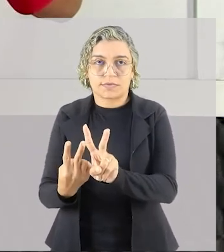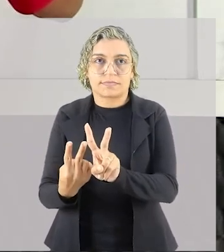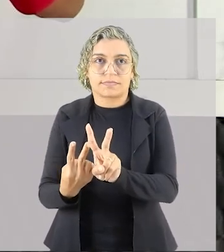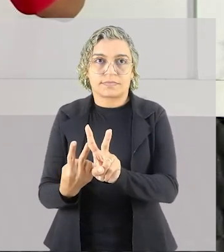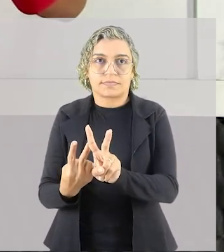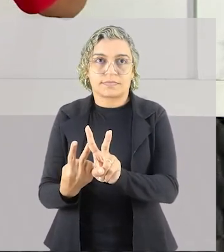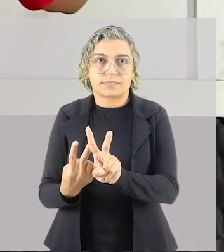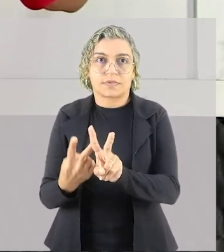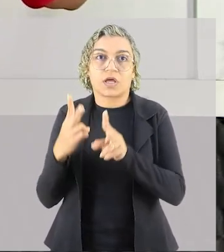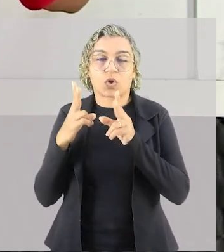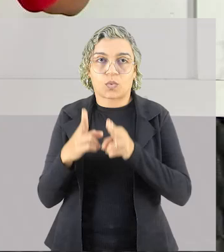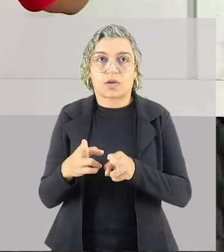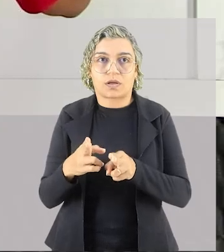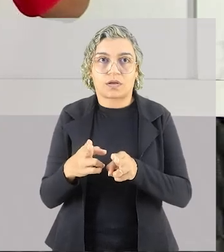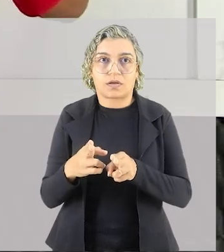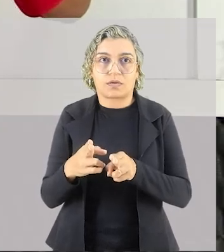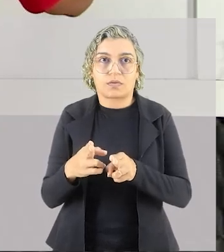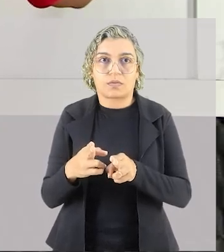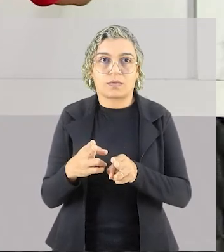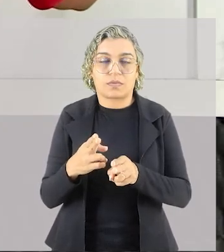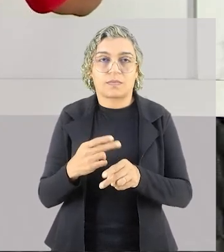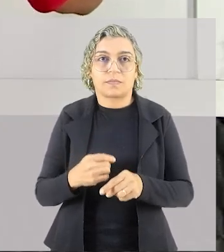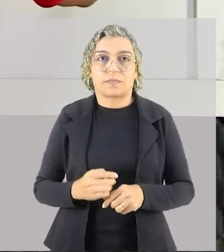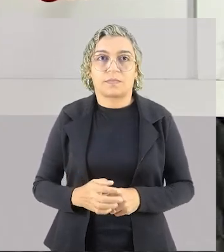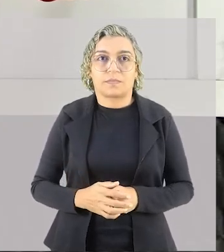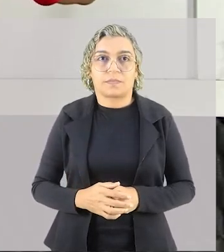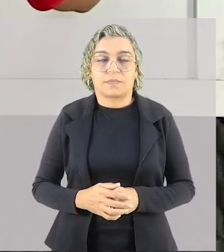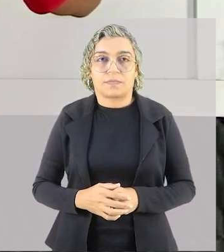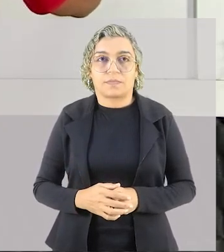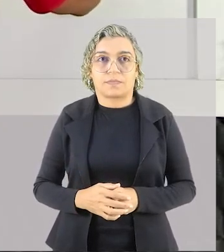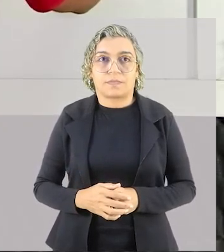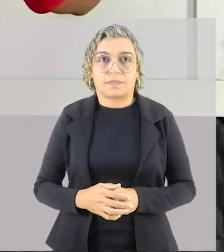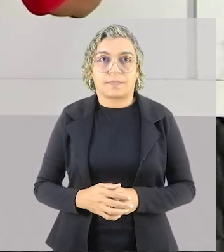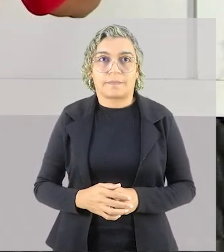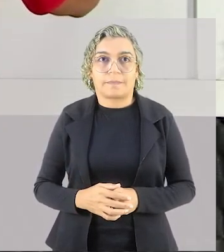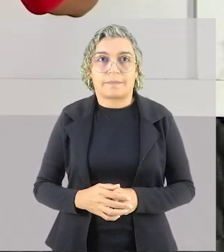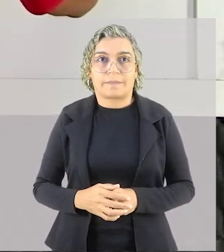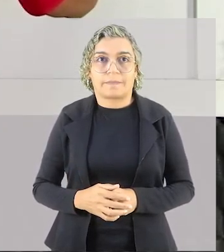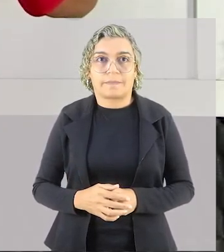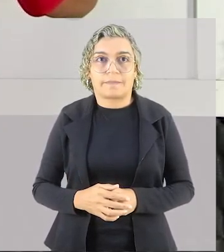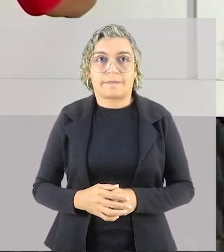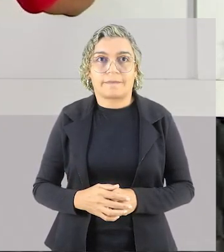seja 3 vezes o volume da 1.